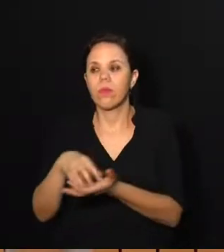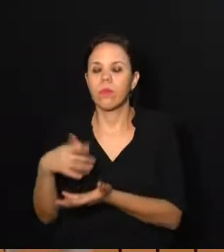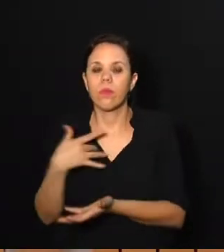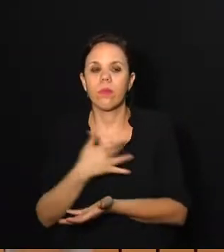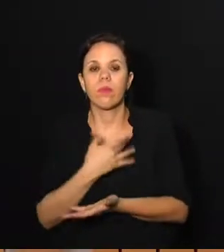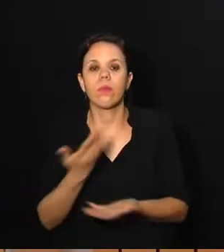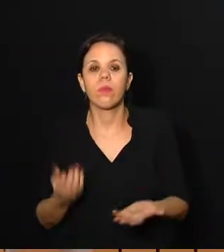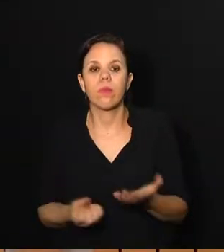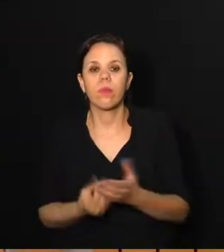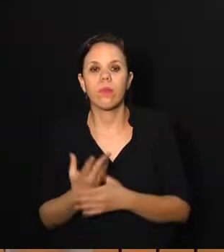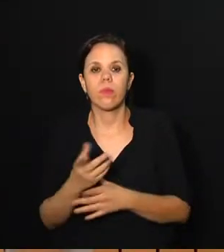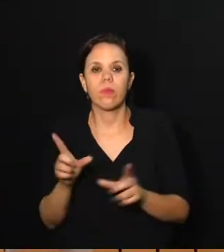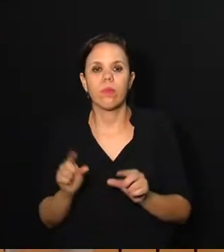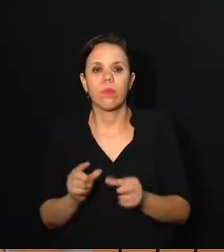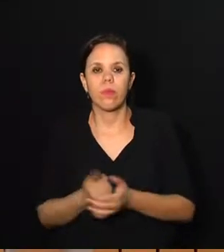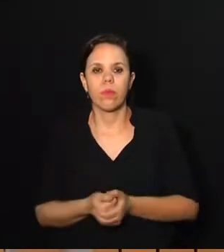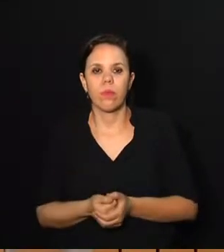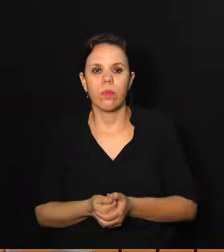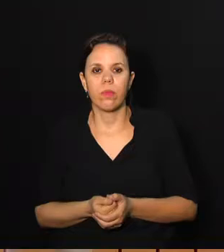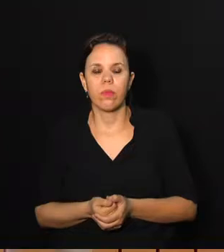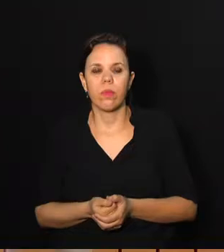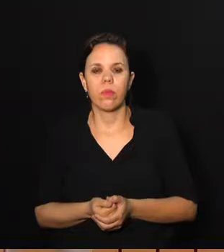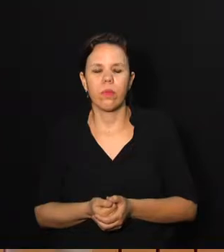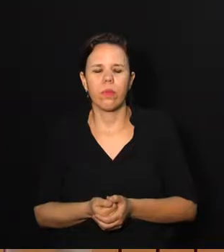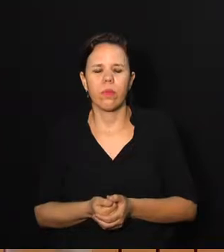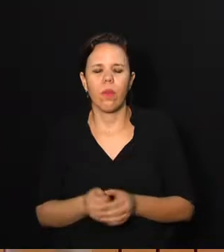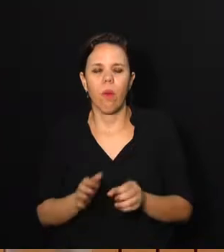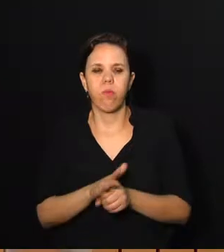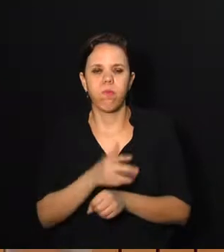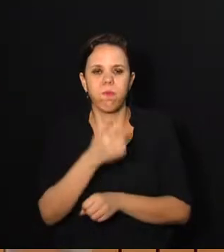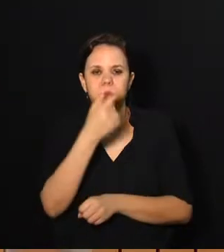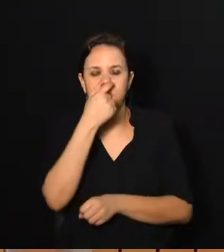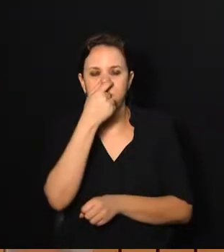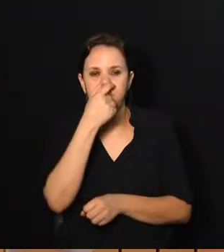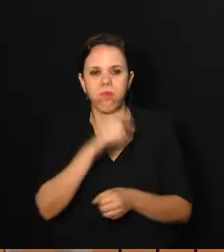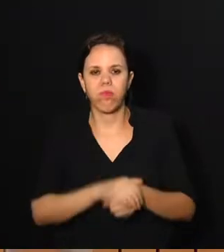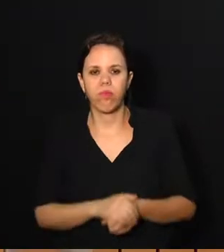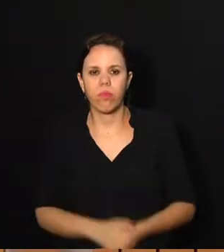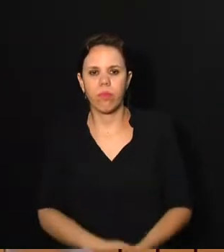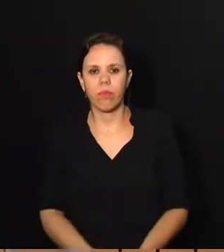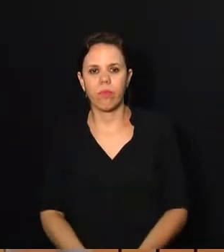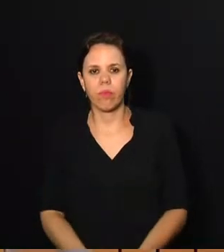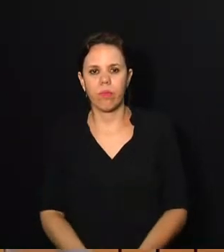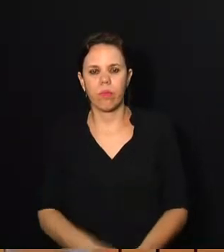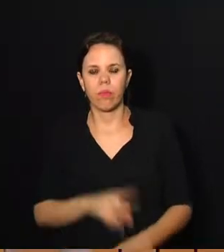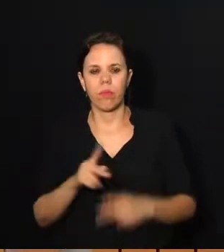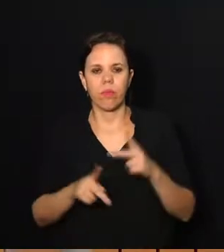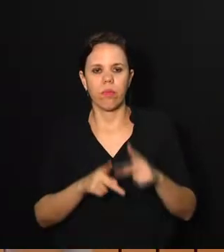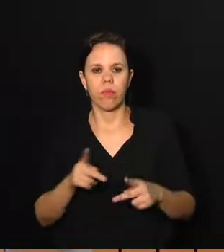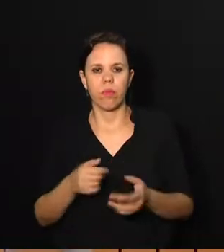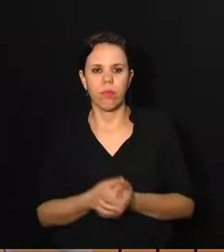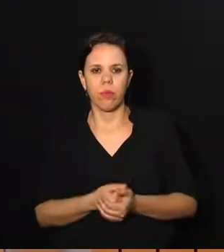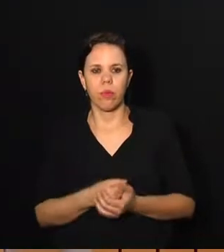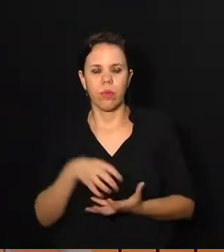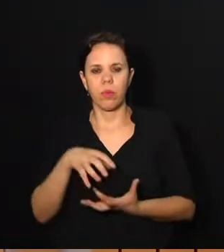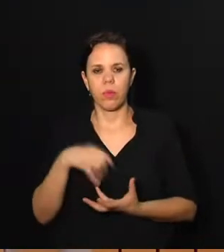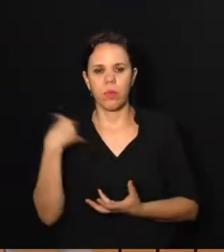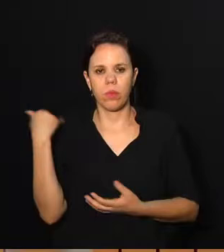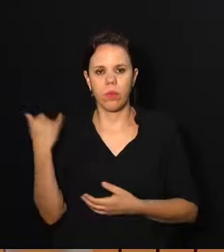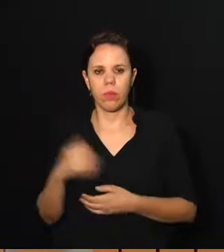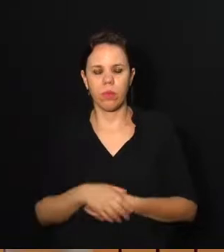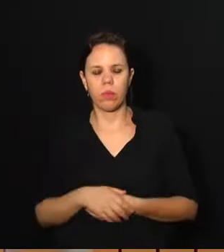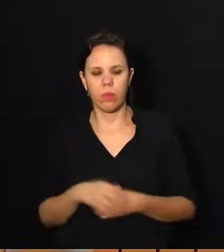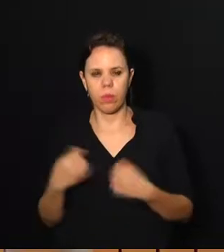saúde, né? Posto de saúde superlotado com com pessoas idosas que